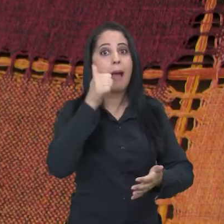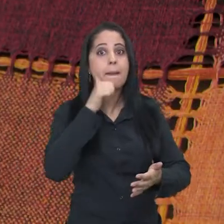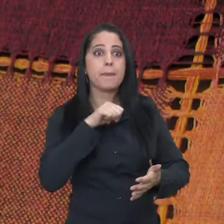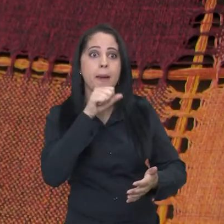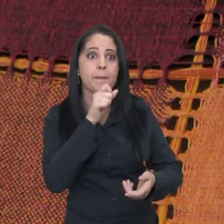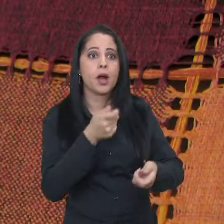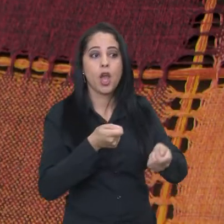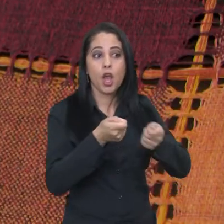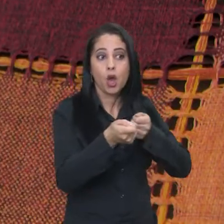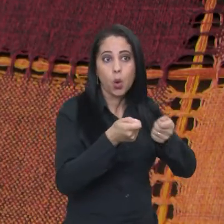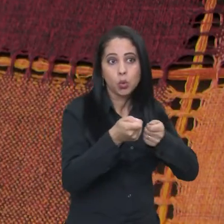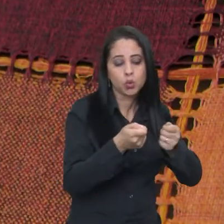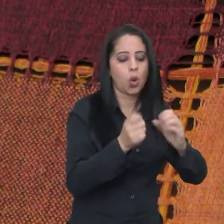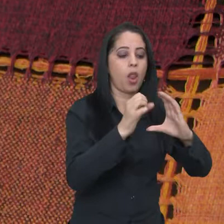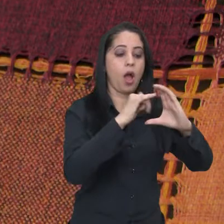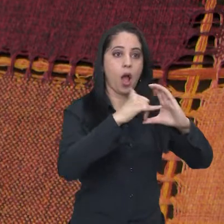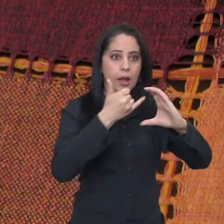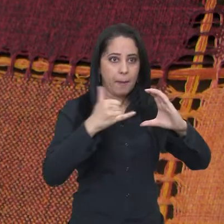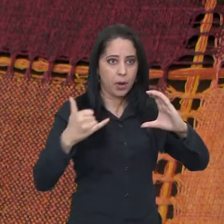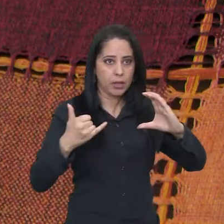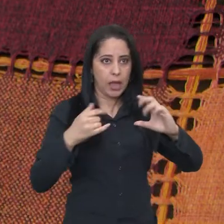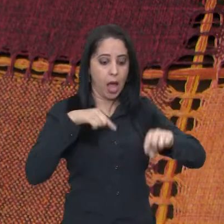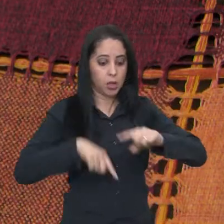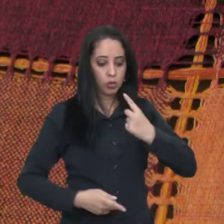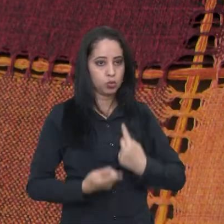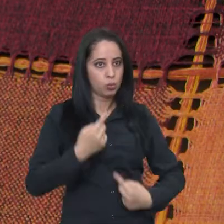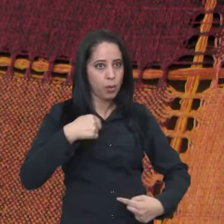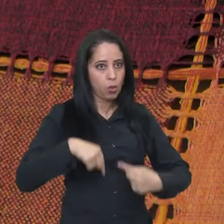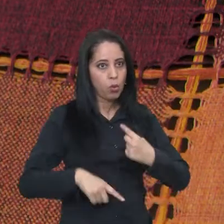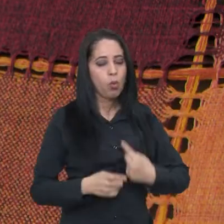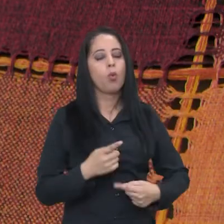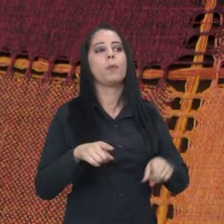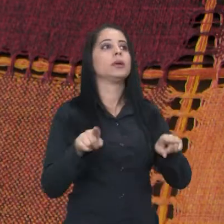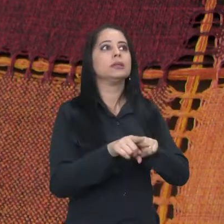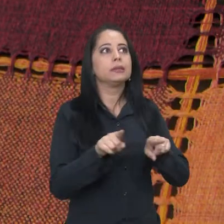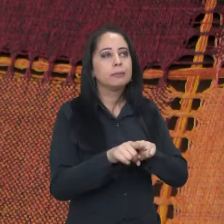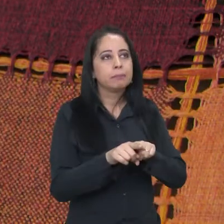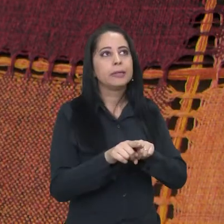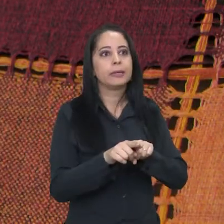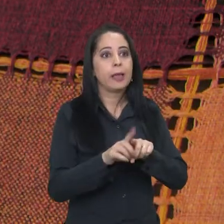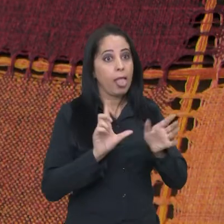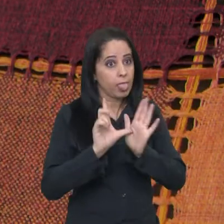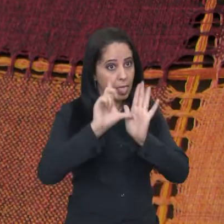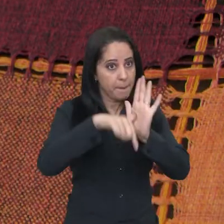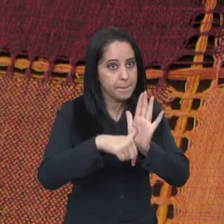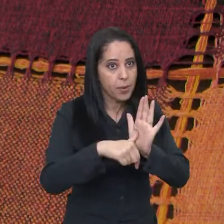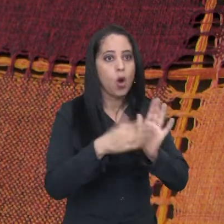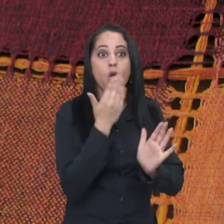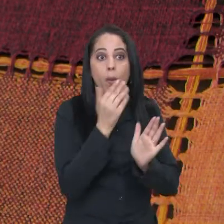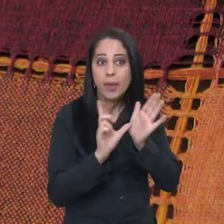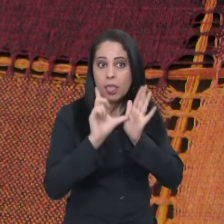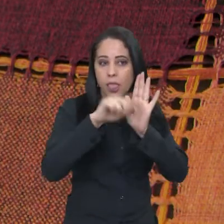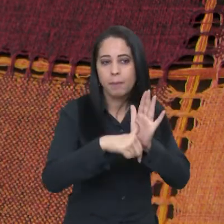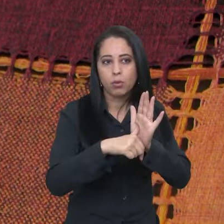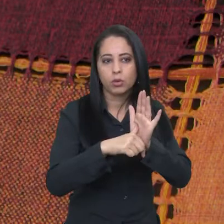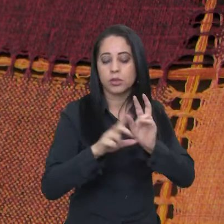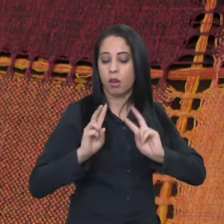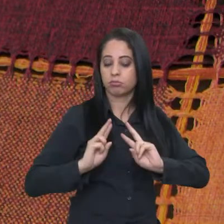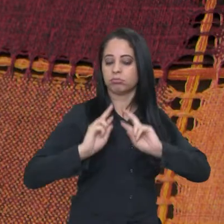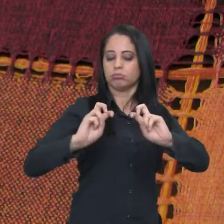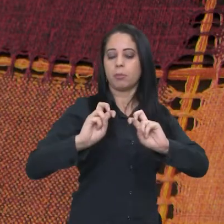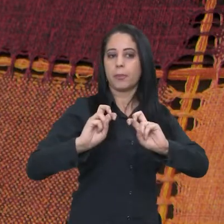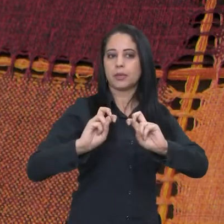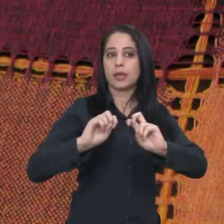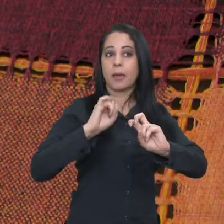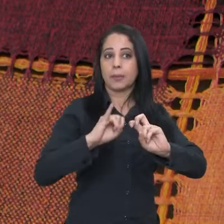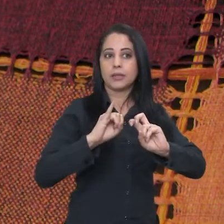a quantidade de carboidrato que tem e também, depois que eu como, ela tem que ficar vendo minha